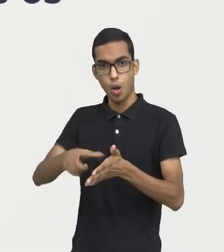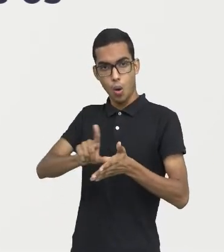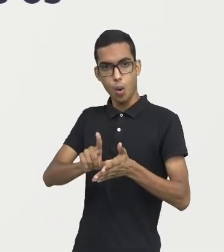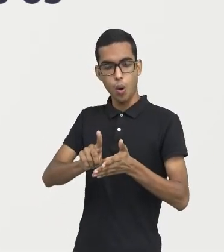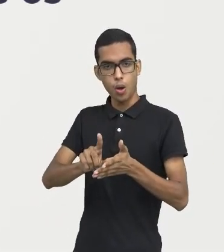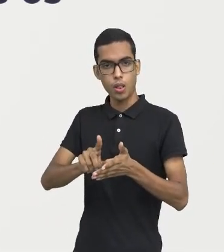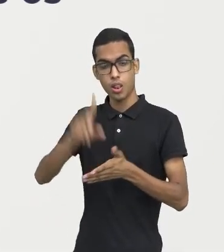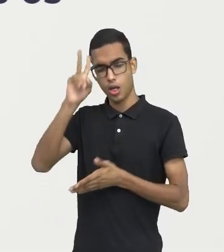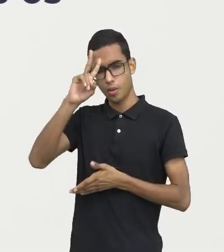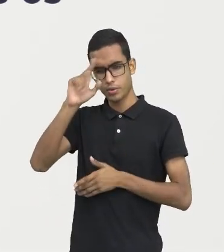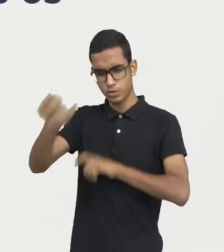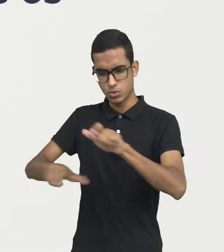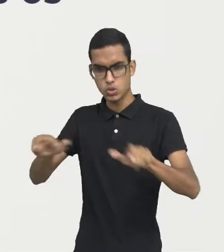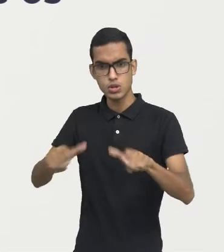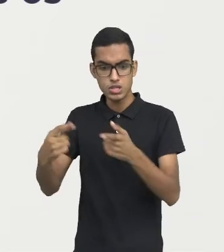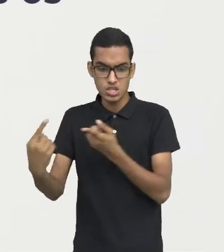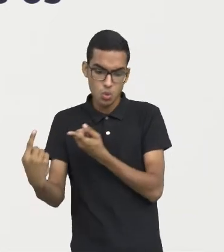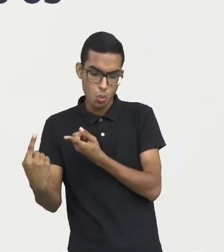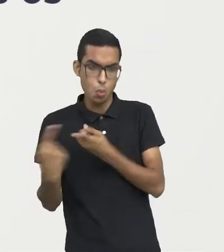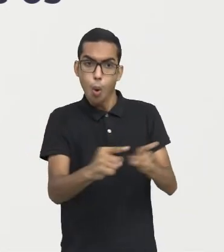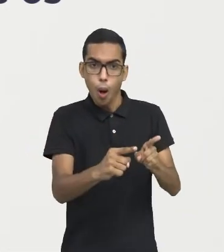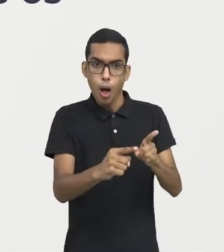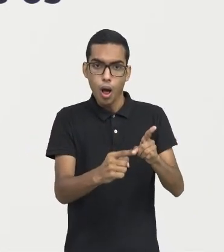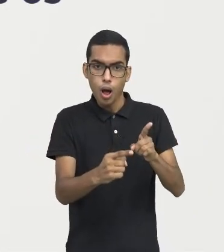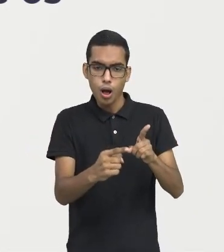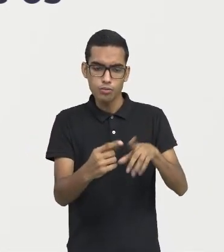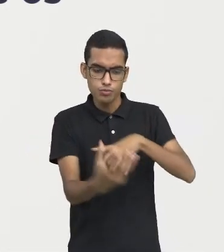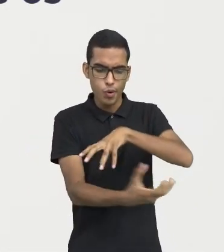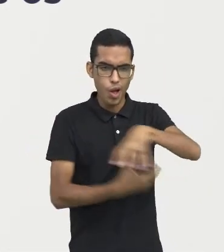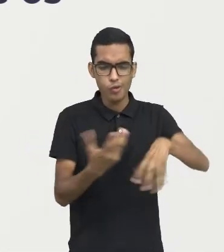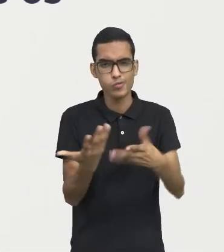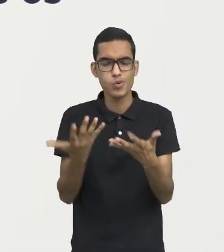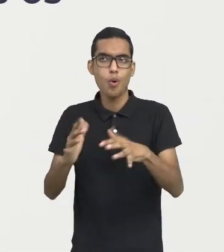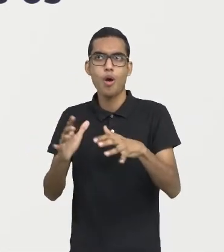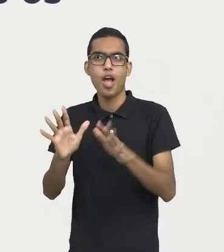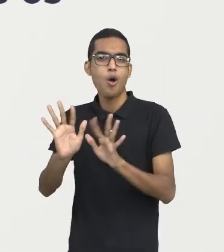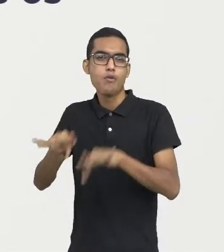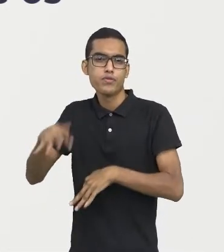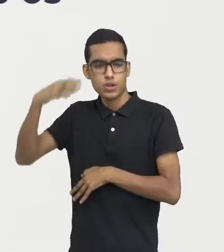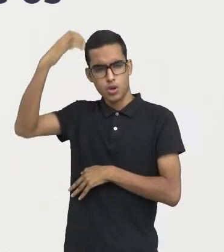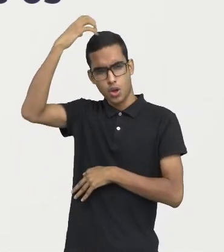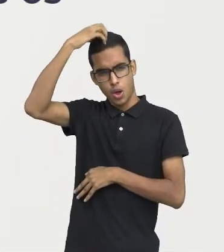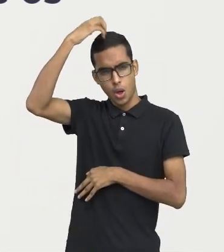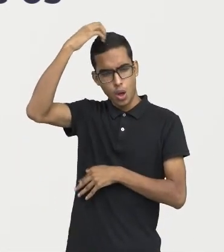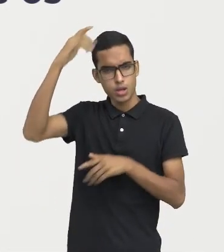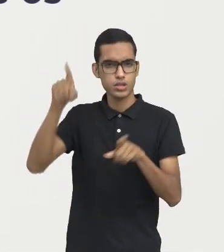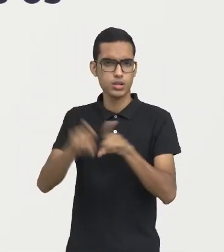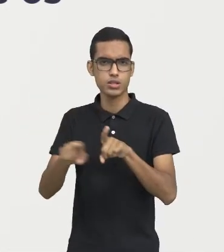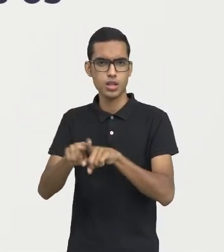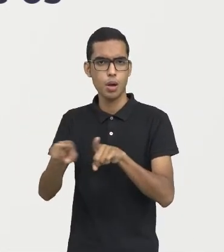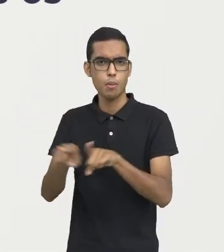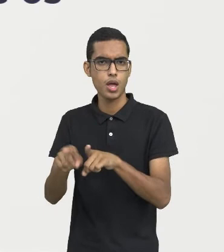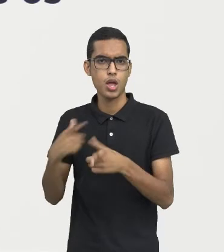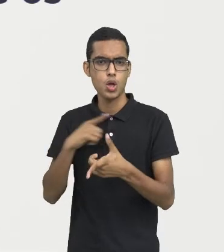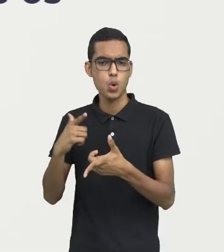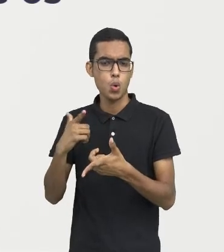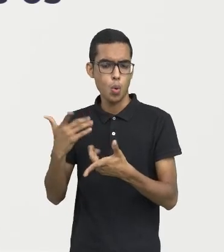a revolução, que não querem o fim da monarquia, que não querem o fim desse poder absolutista.